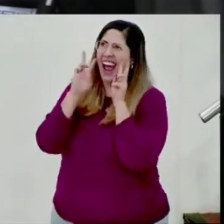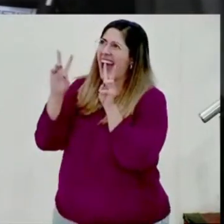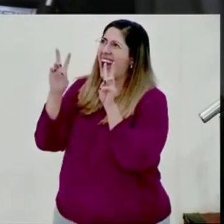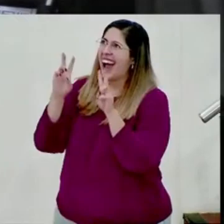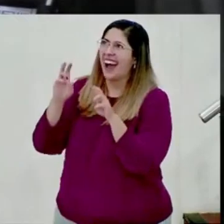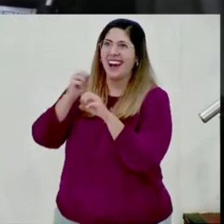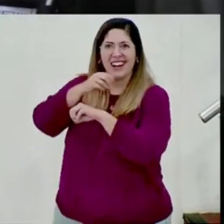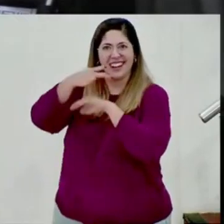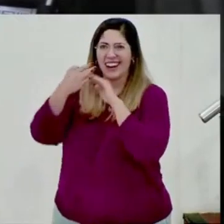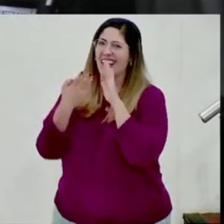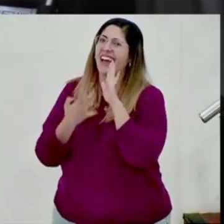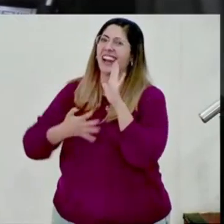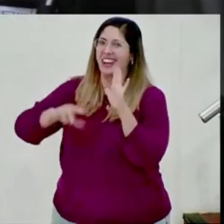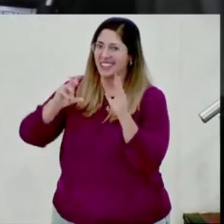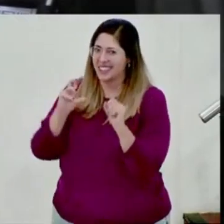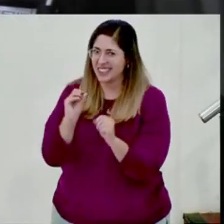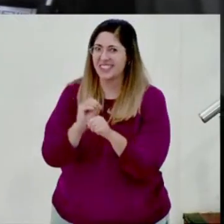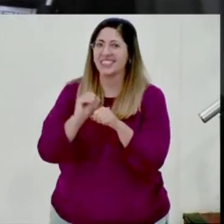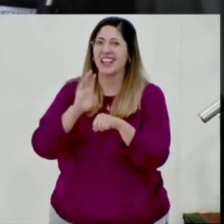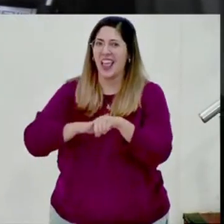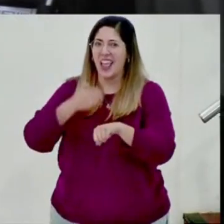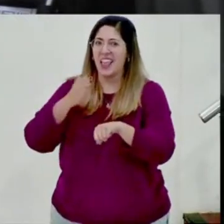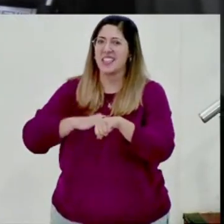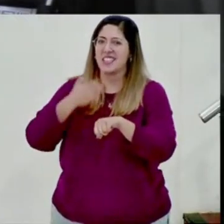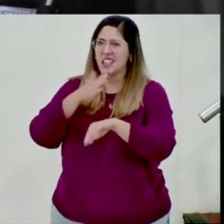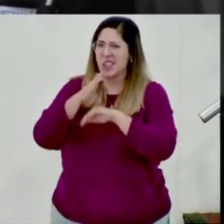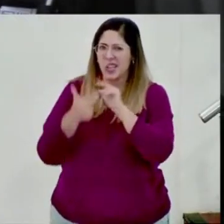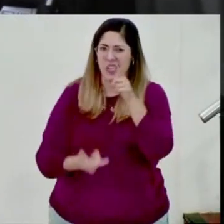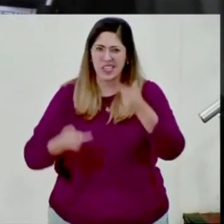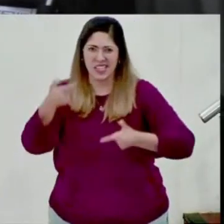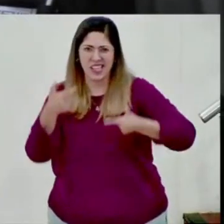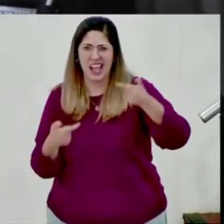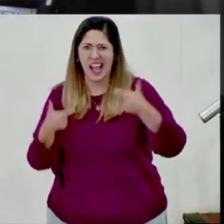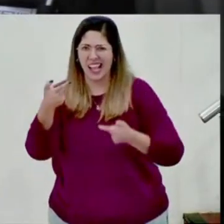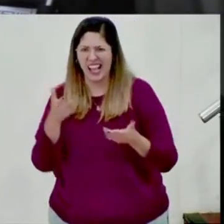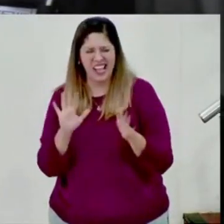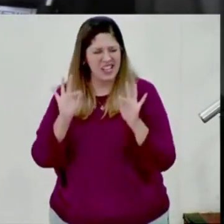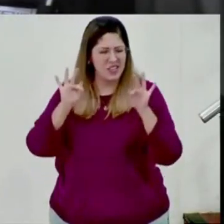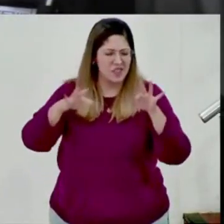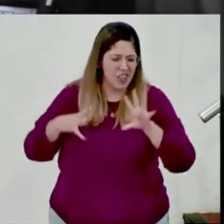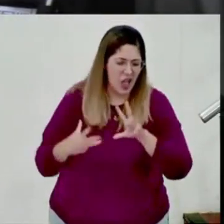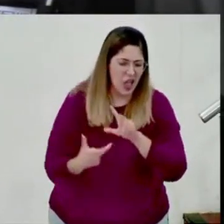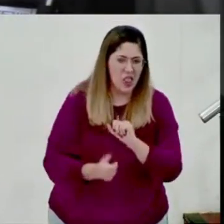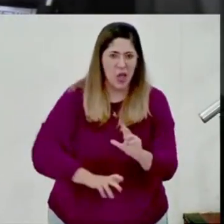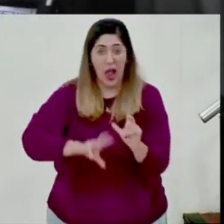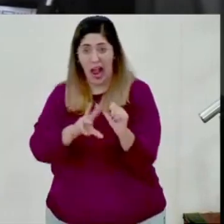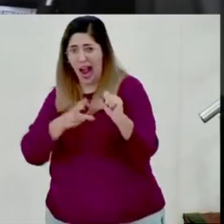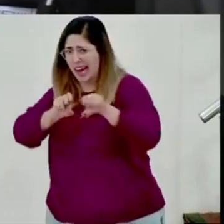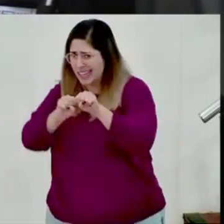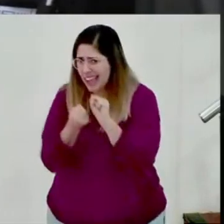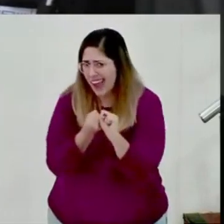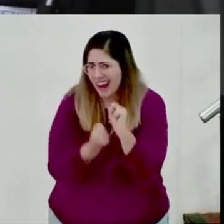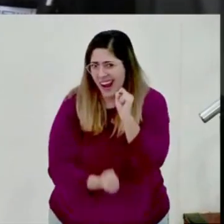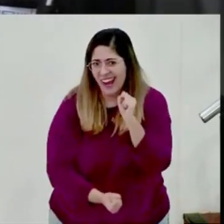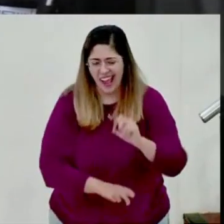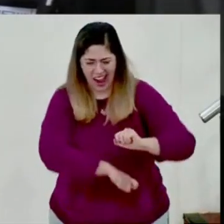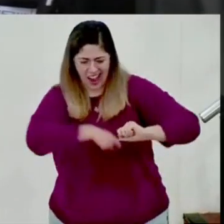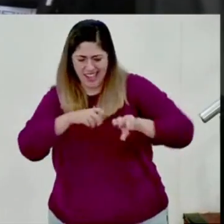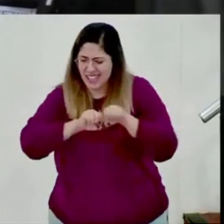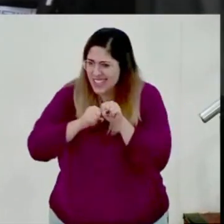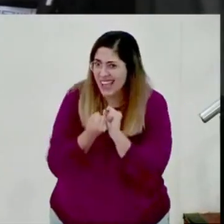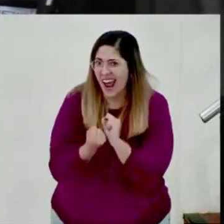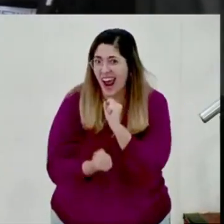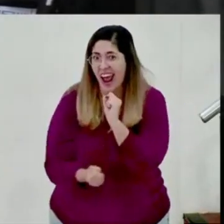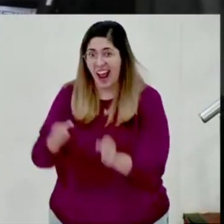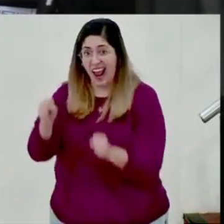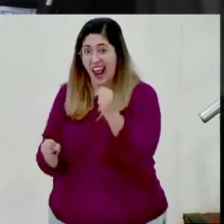assolações efetuou na terra. Ele põe tema a guerra até os confins do mundo, quebra o arco e despedaça a lança, queima os carros no fogo. Aquietai-vos